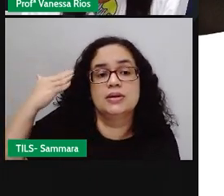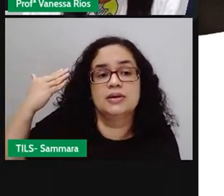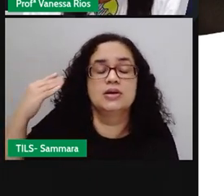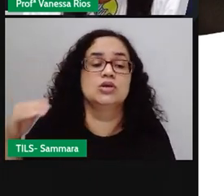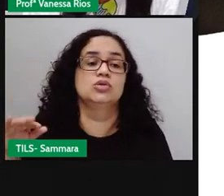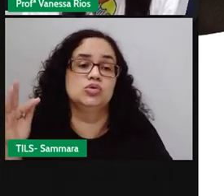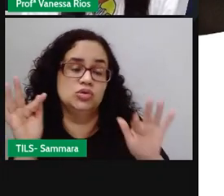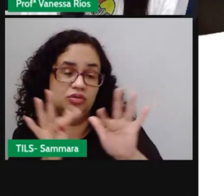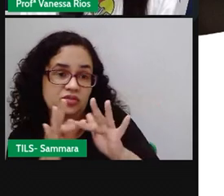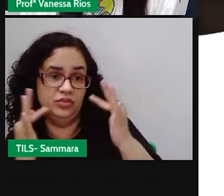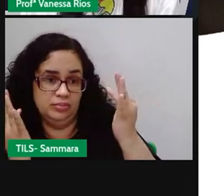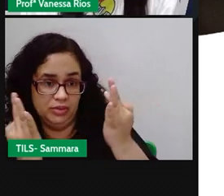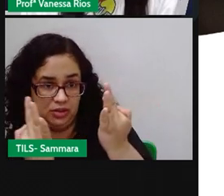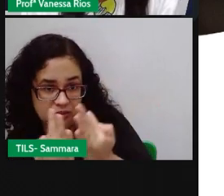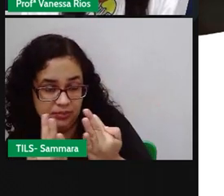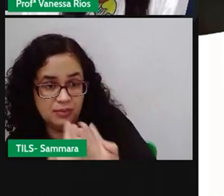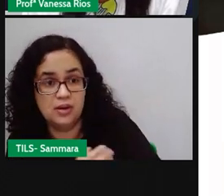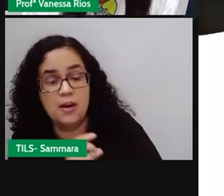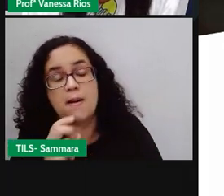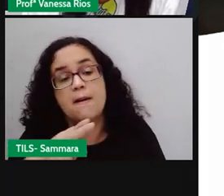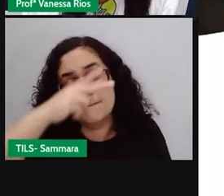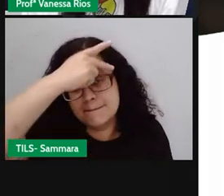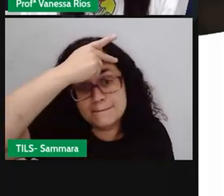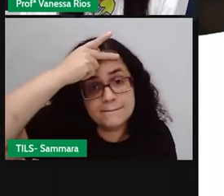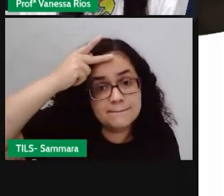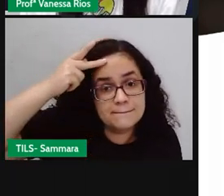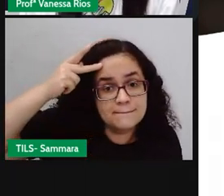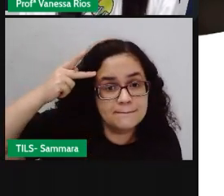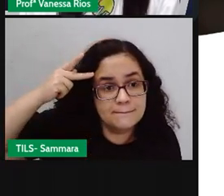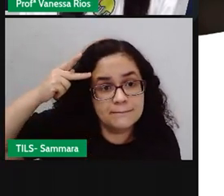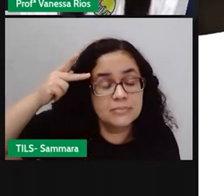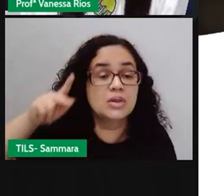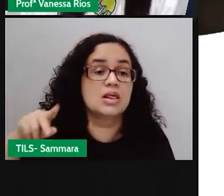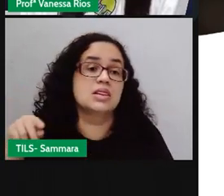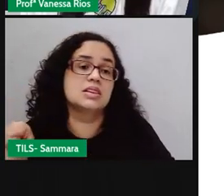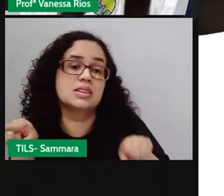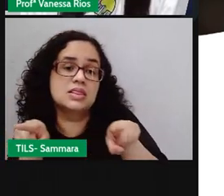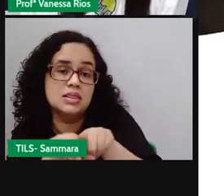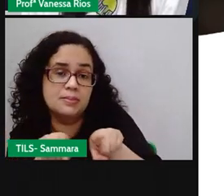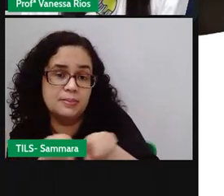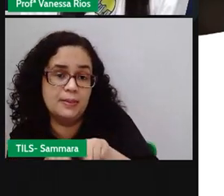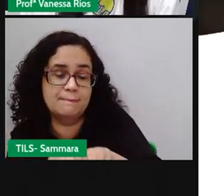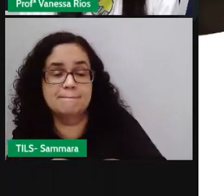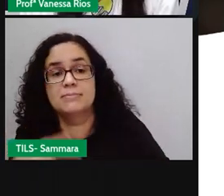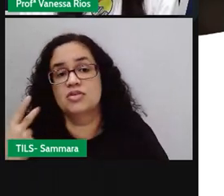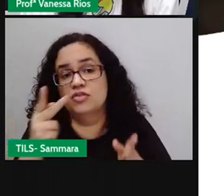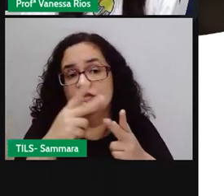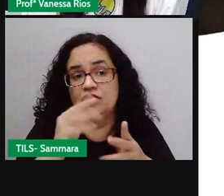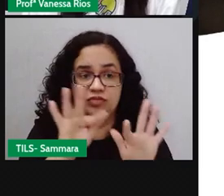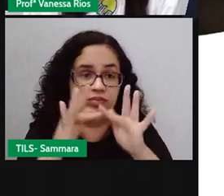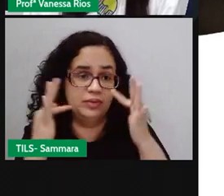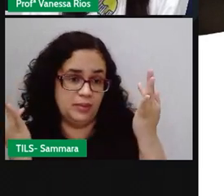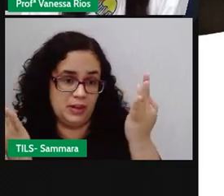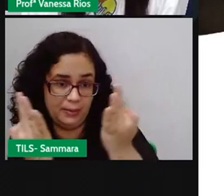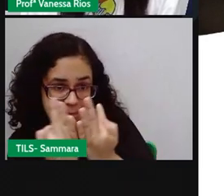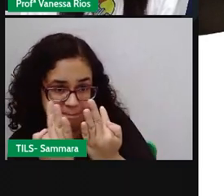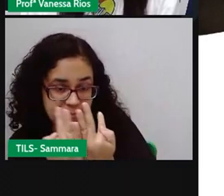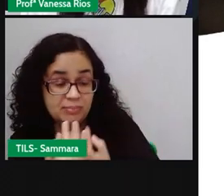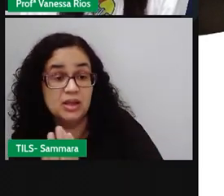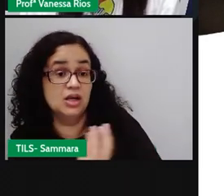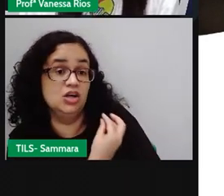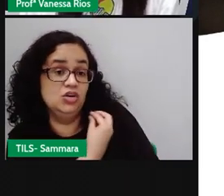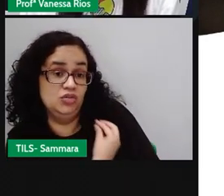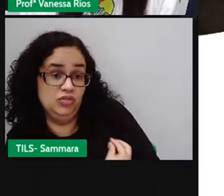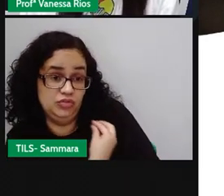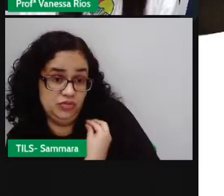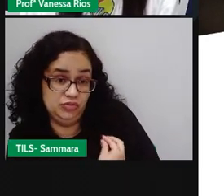nossa família, né? As pessoas mais próximas, seja também com as pessoas que não são da nossa família, mas que estão convivendo